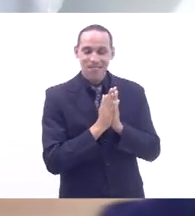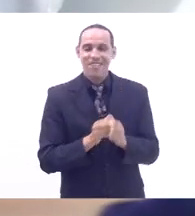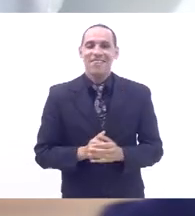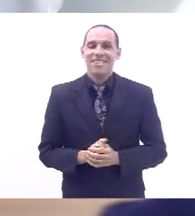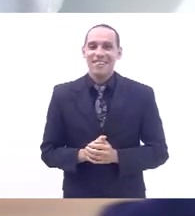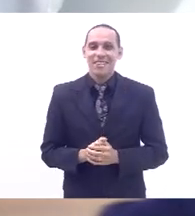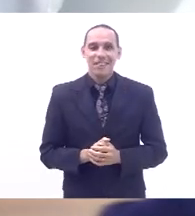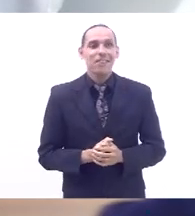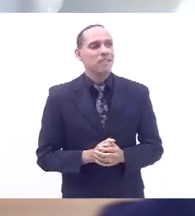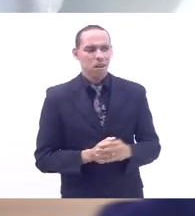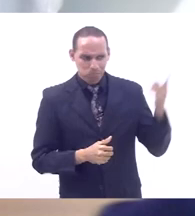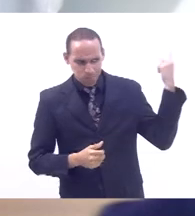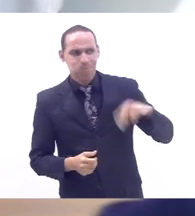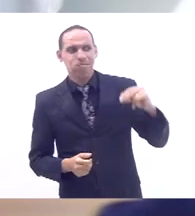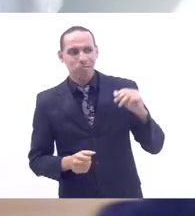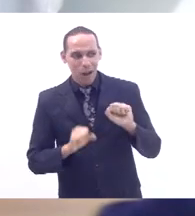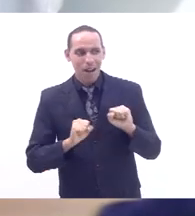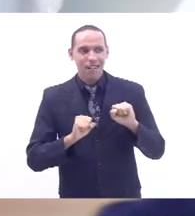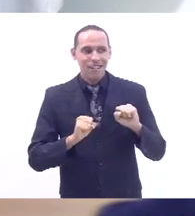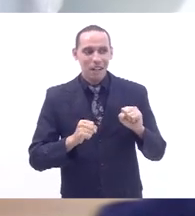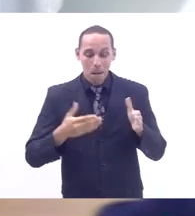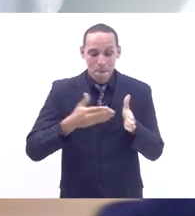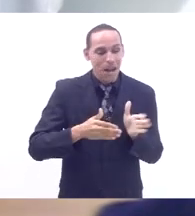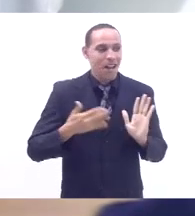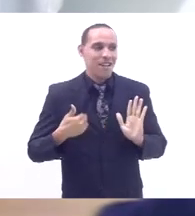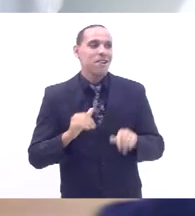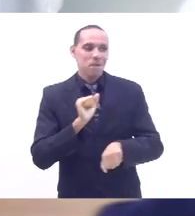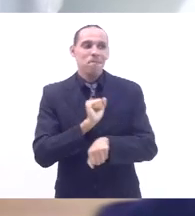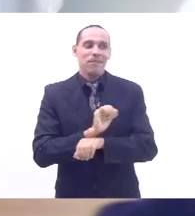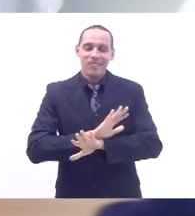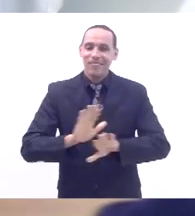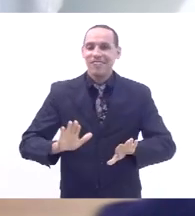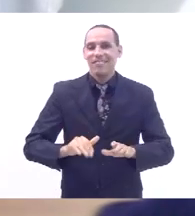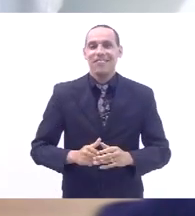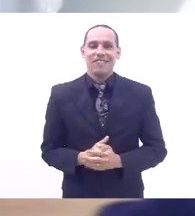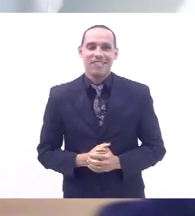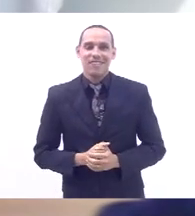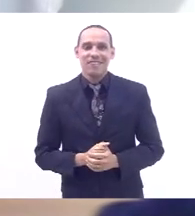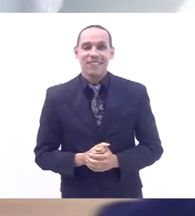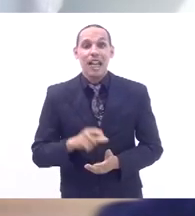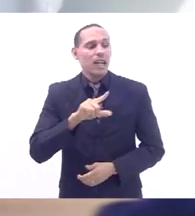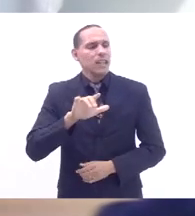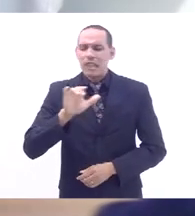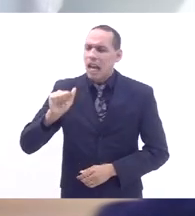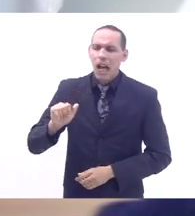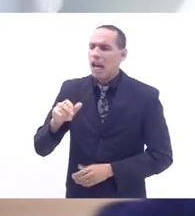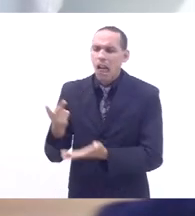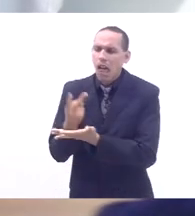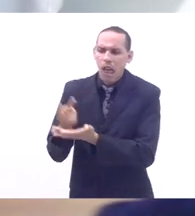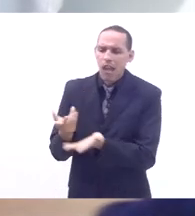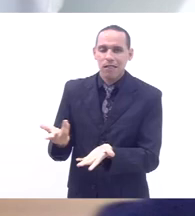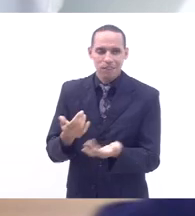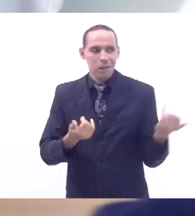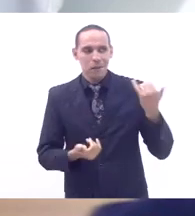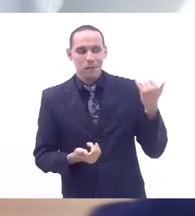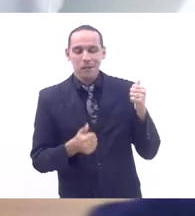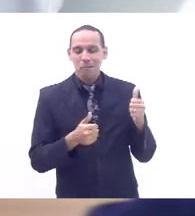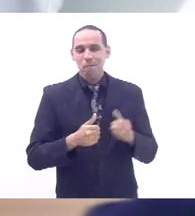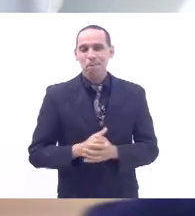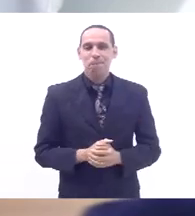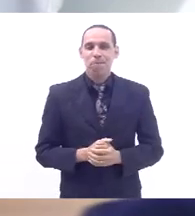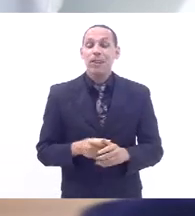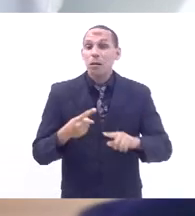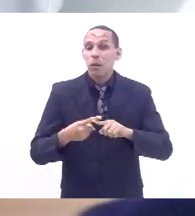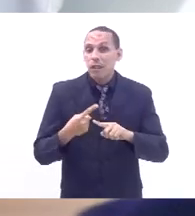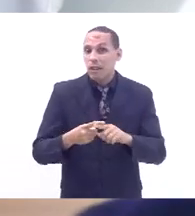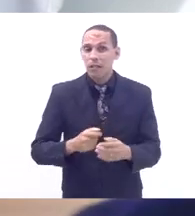Se eu errar, tu já me dá logo uma trava, tu já começa a falar que... Zaca, tá falando besteira, eu já paro.